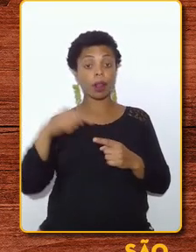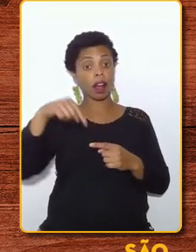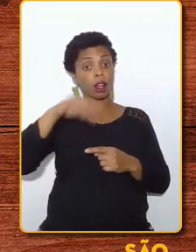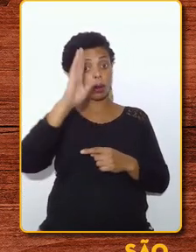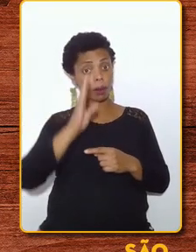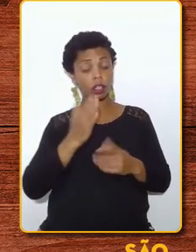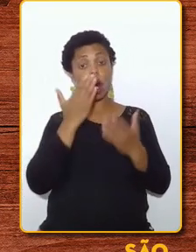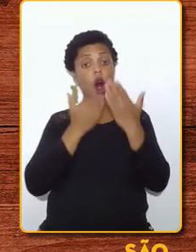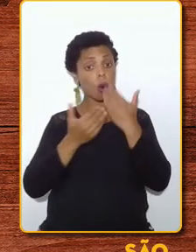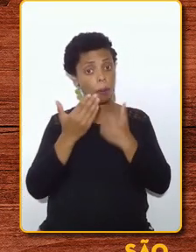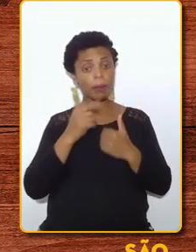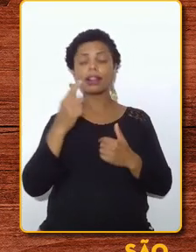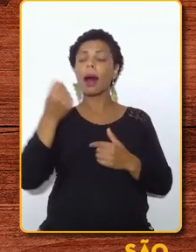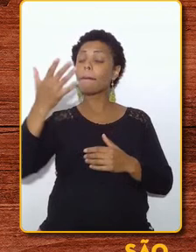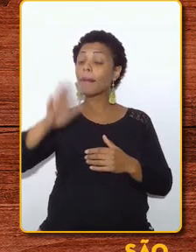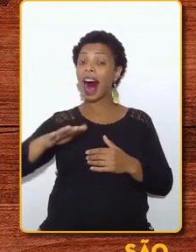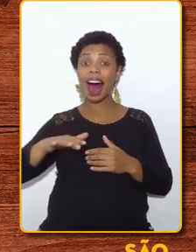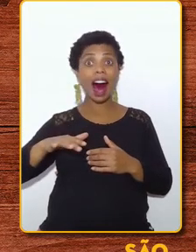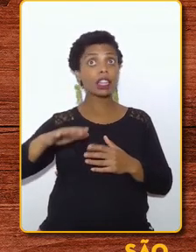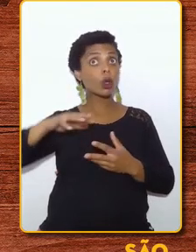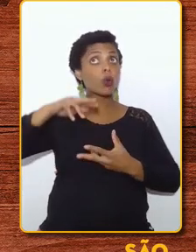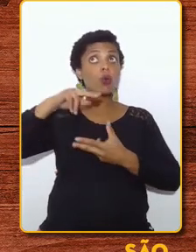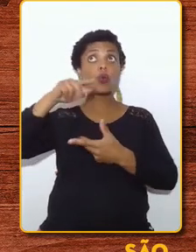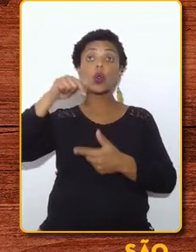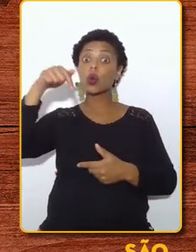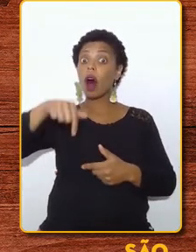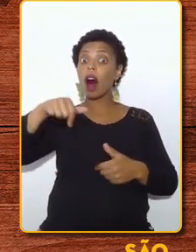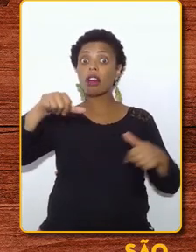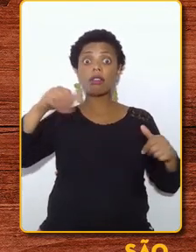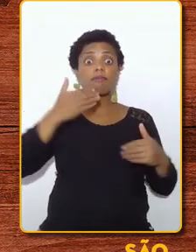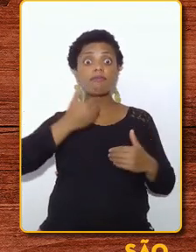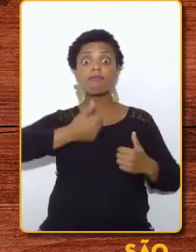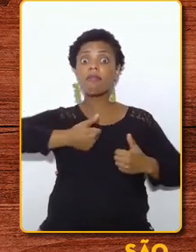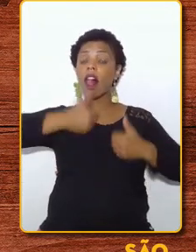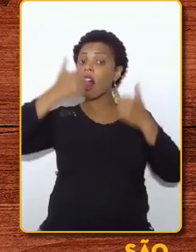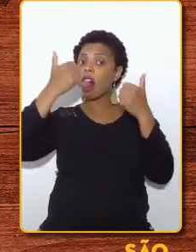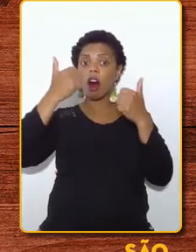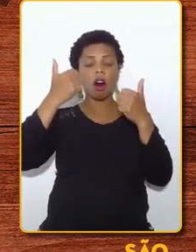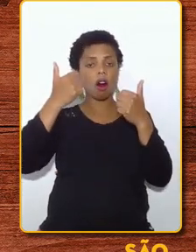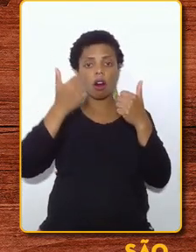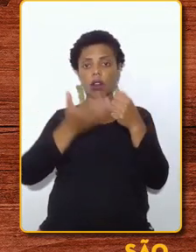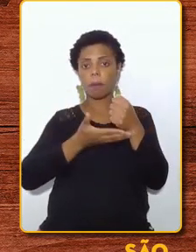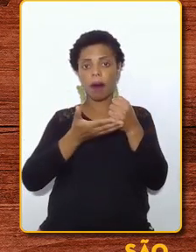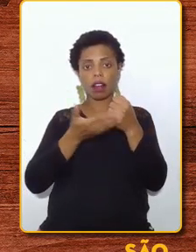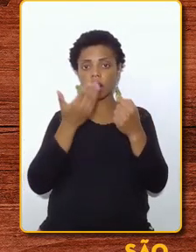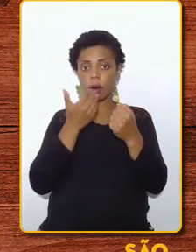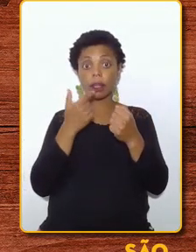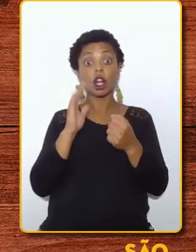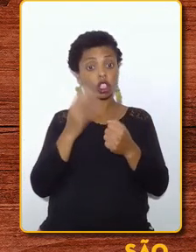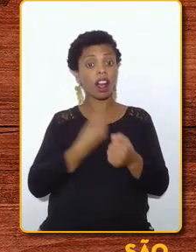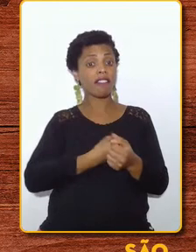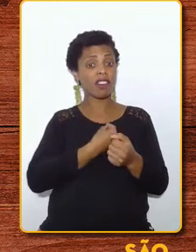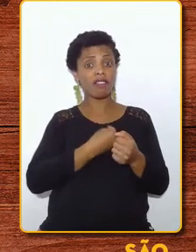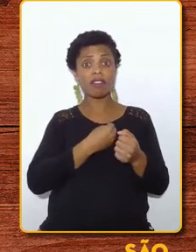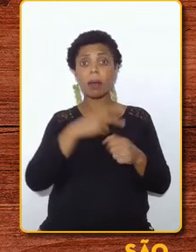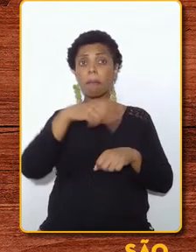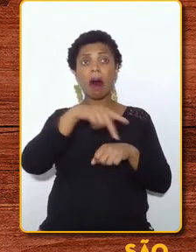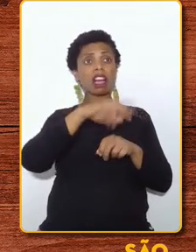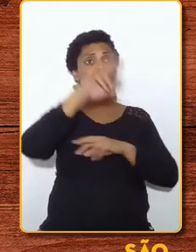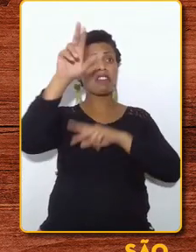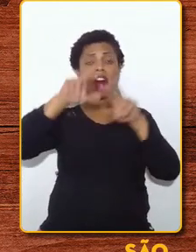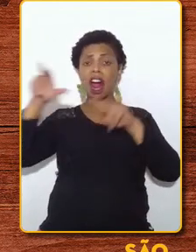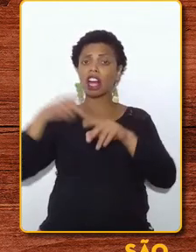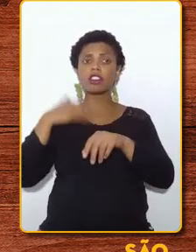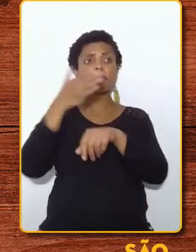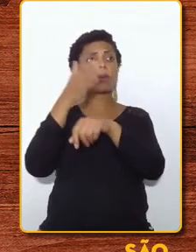do mundo. Tome nota disso. Olha, eu vivi em vários países já. Não tem nada